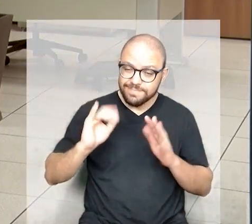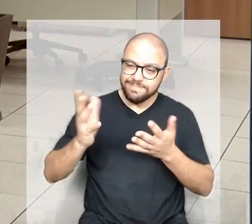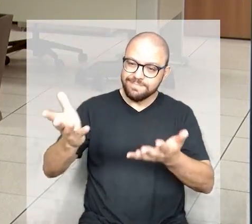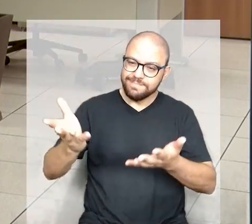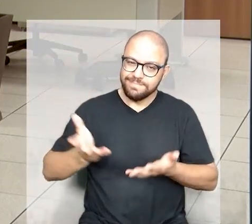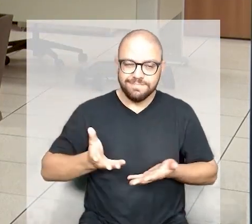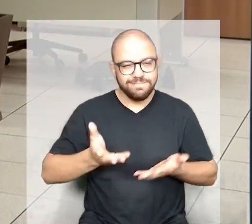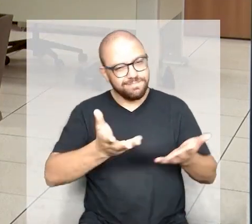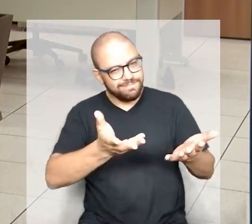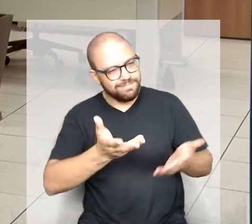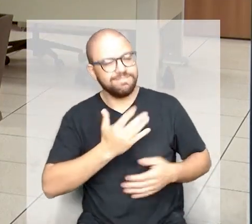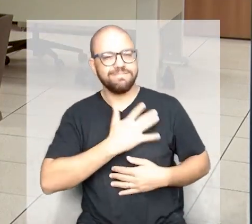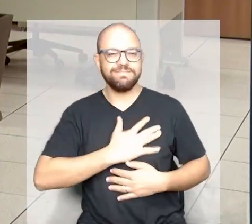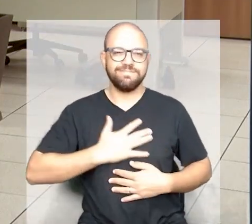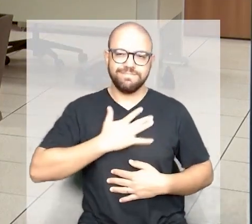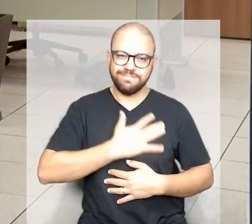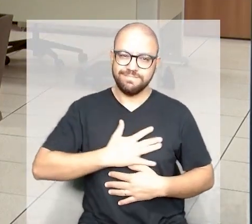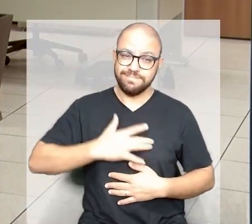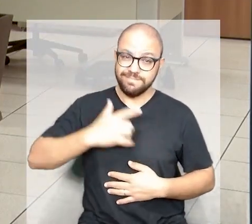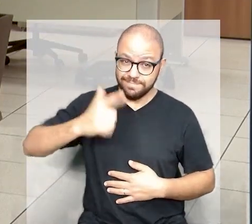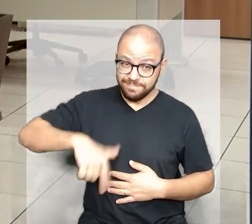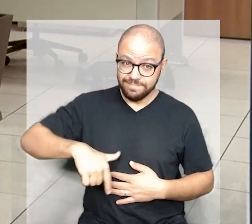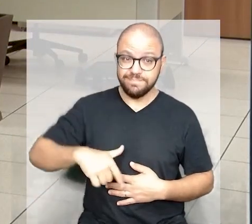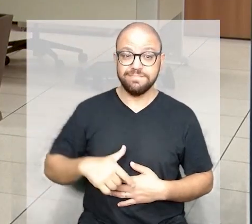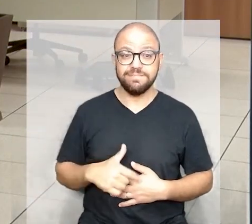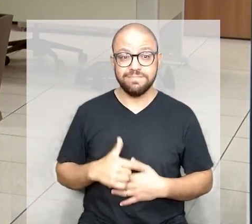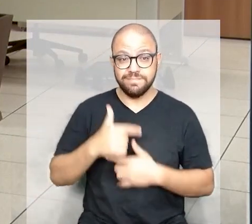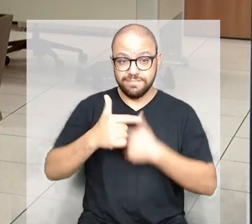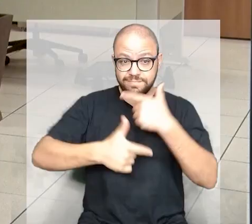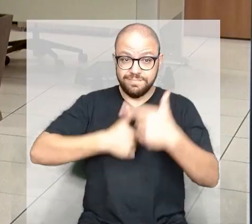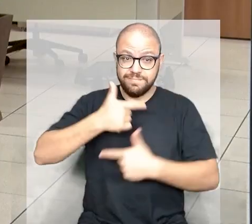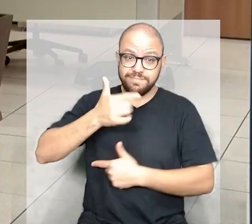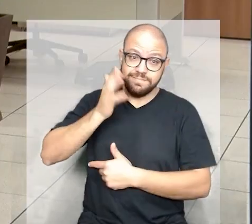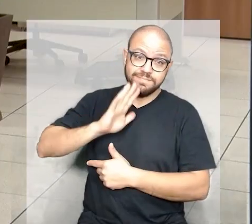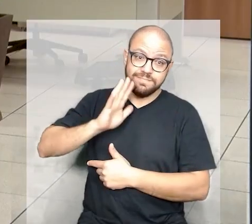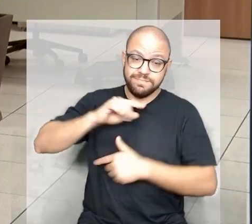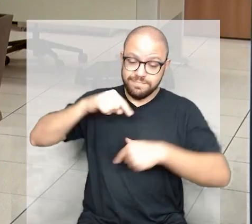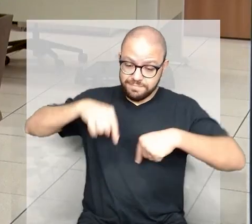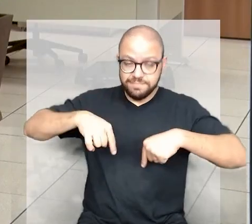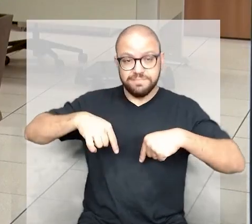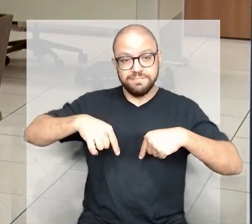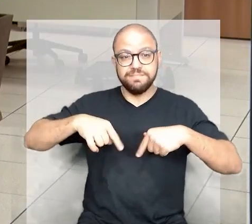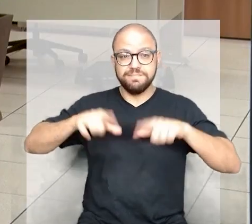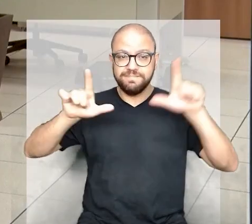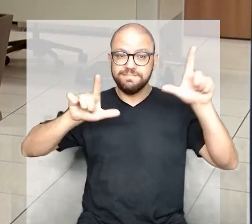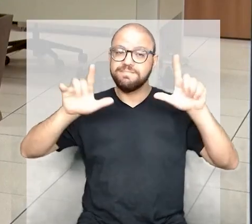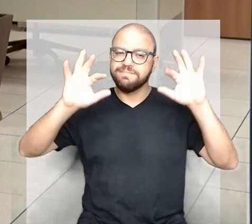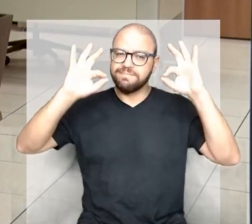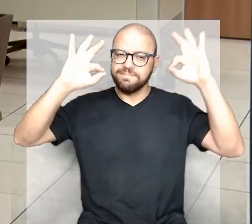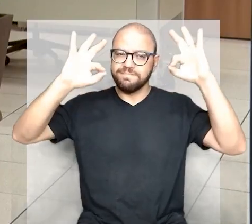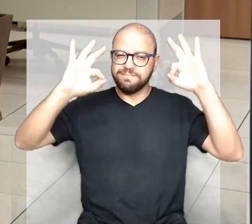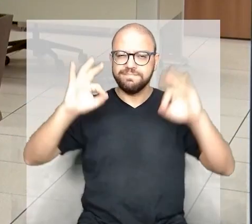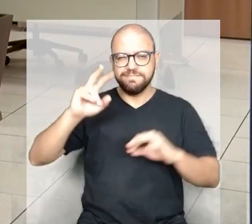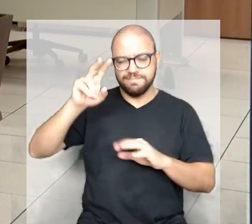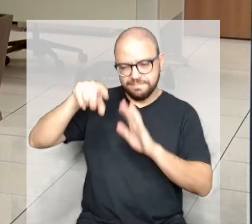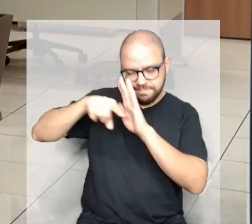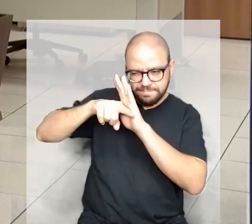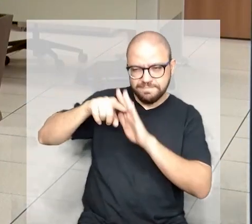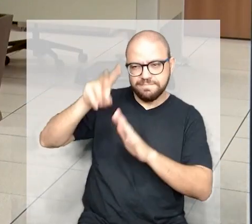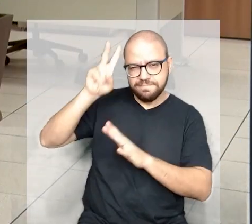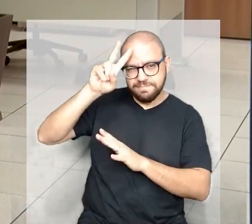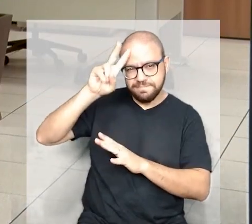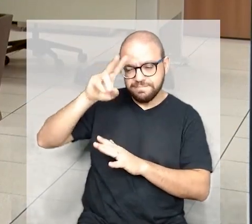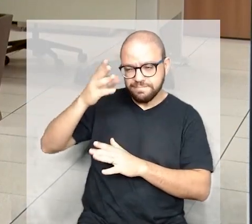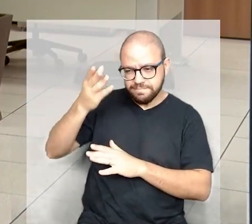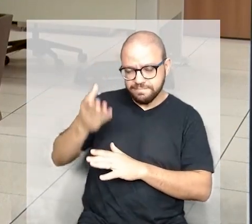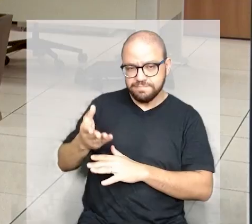Olá, seja muito bem-vinda e bem-vindo a mais uma edição do Trabalho Legal. O programa de hoje é especial. A gente faz um balanço da gestão